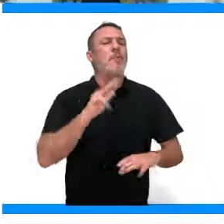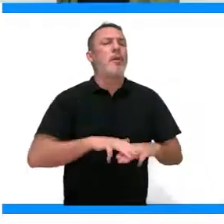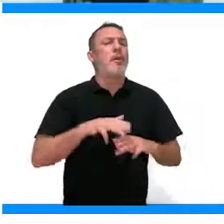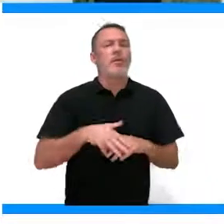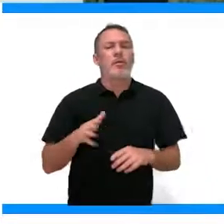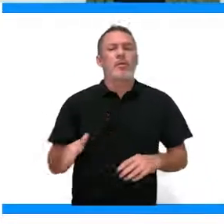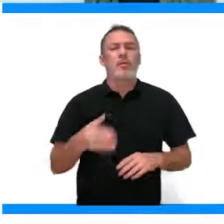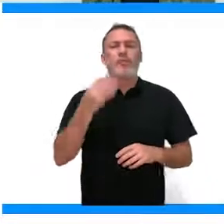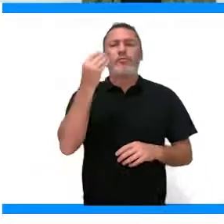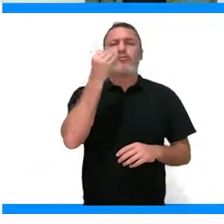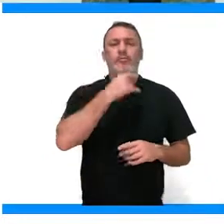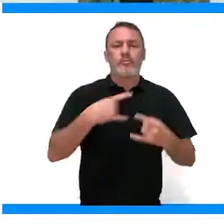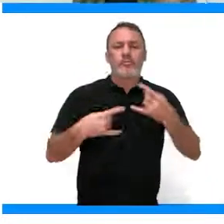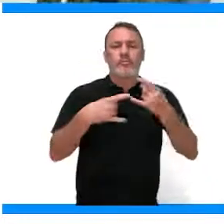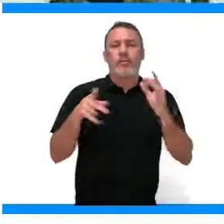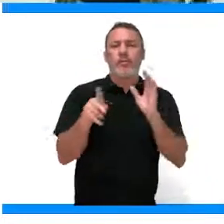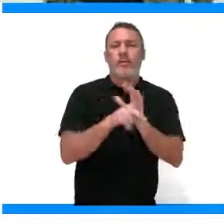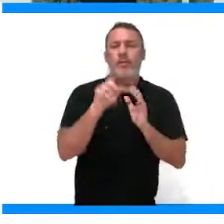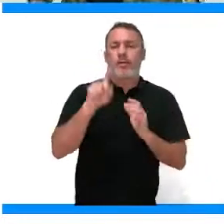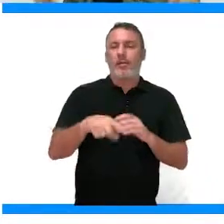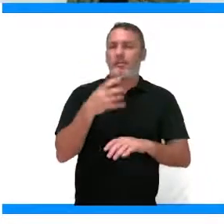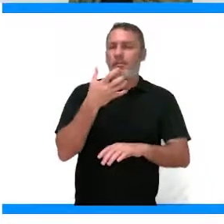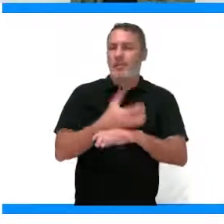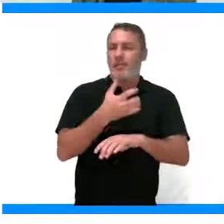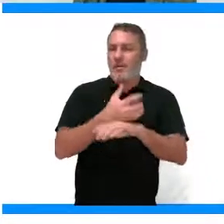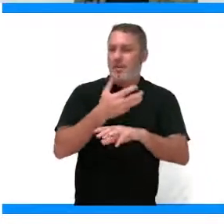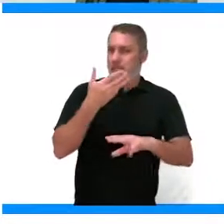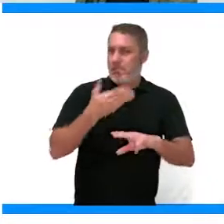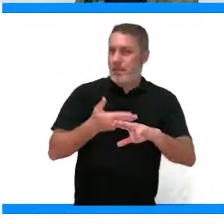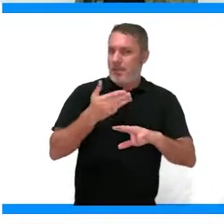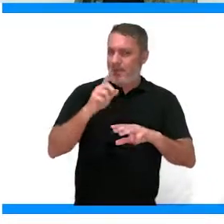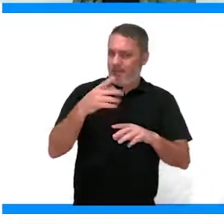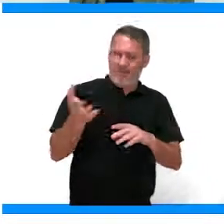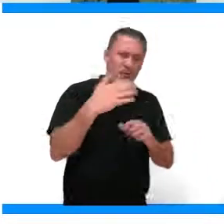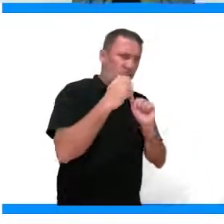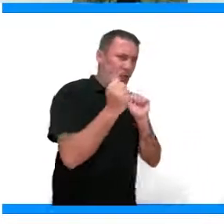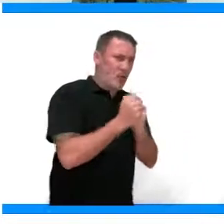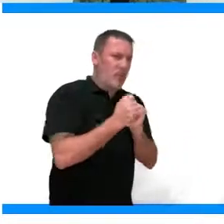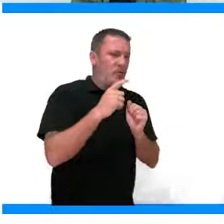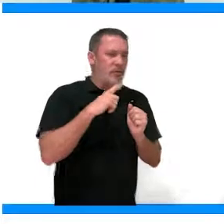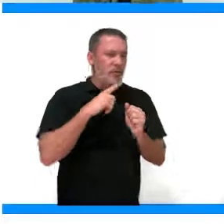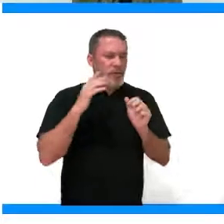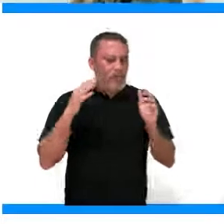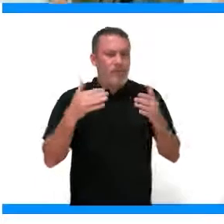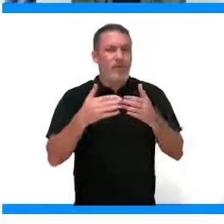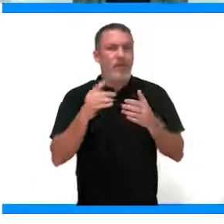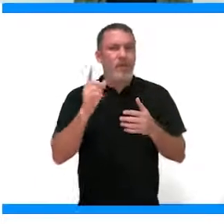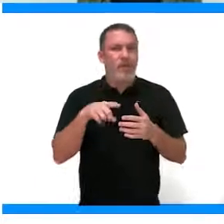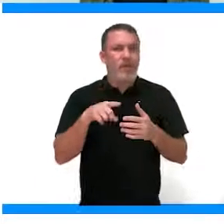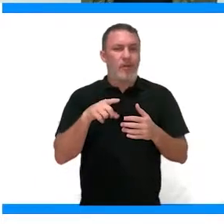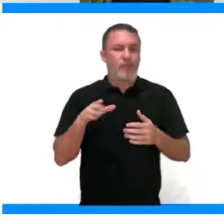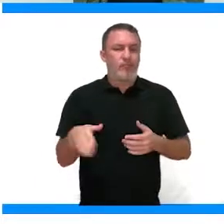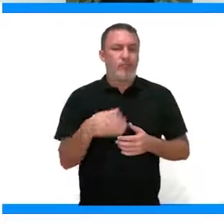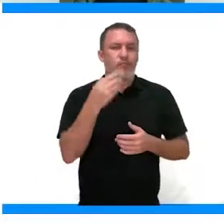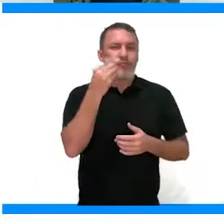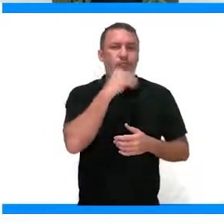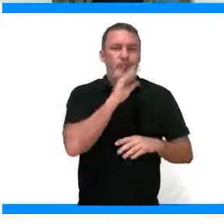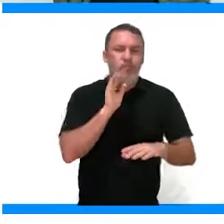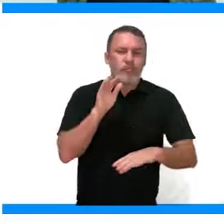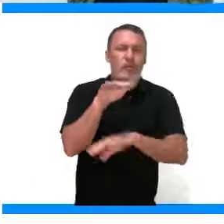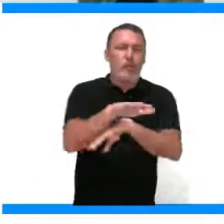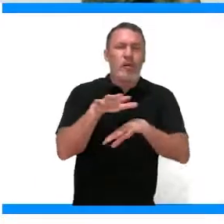uma videoaula hacker aqui no Hacker da Matemática. Vem comigo, me acompanha aqui no Hacker da Matemática,